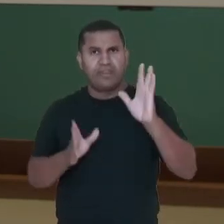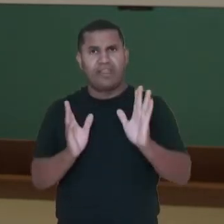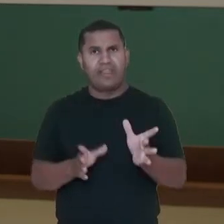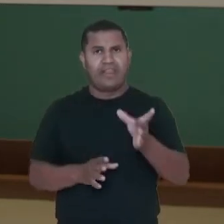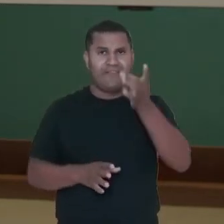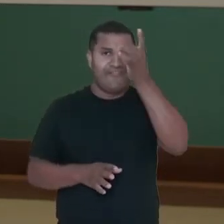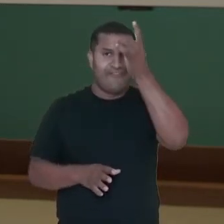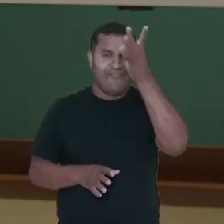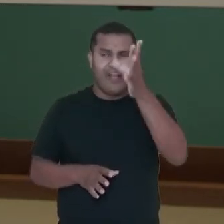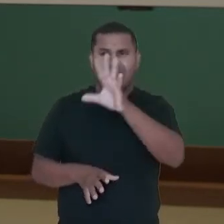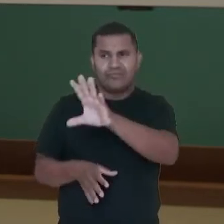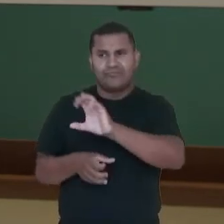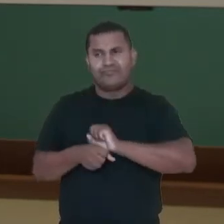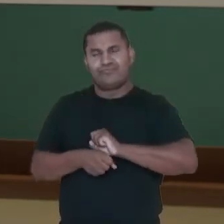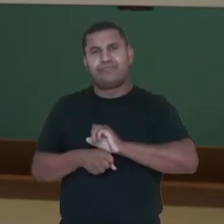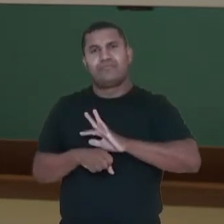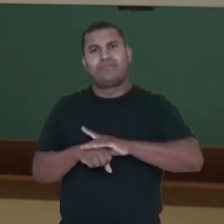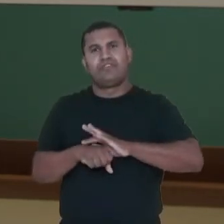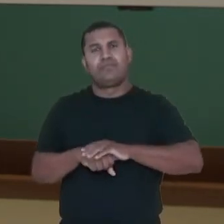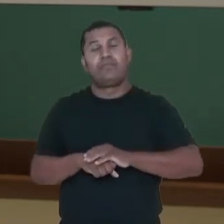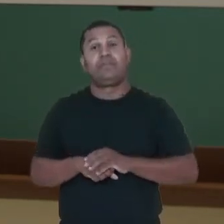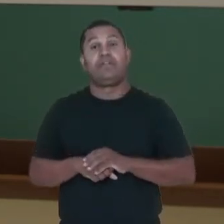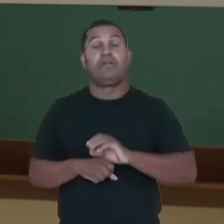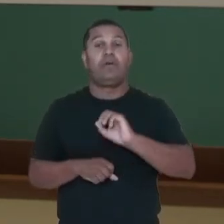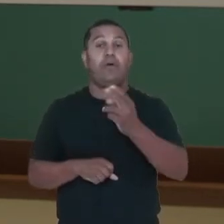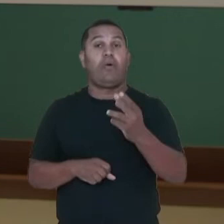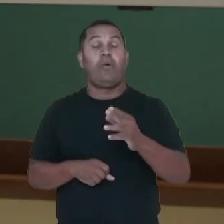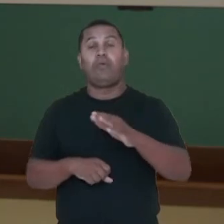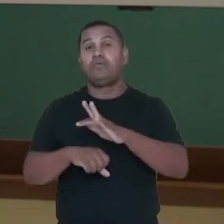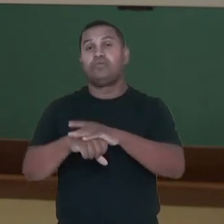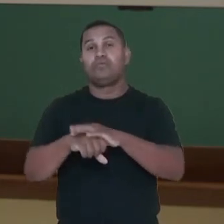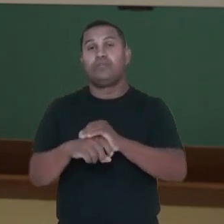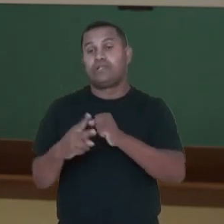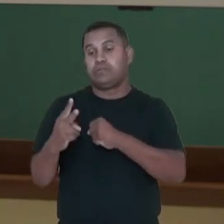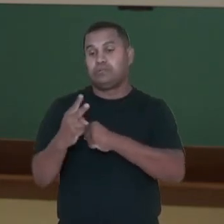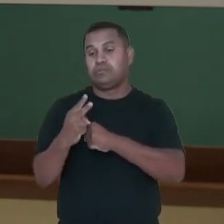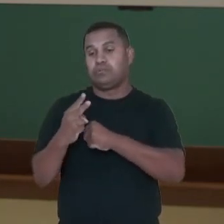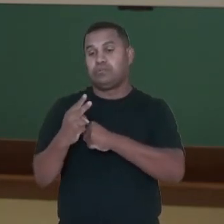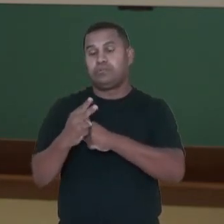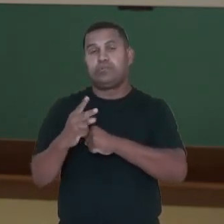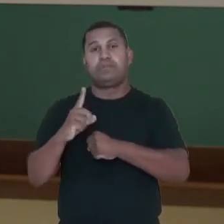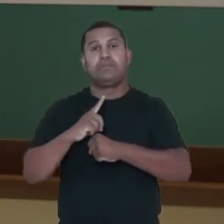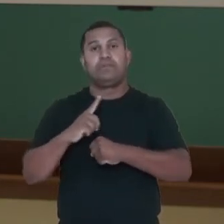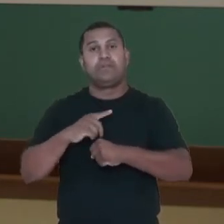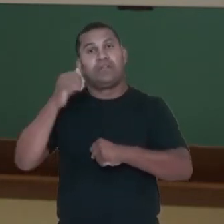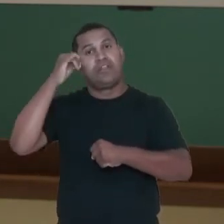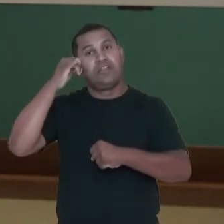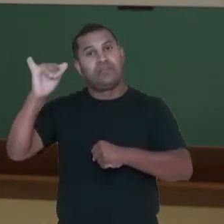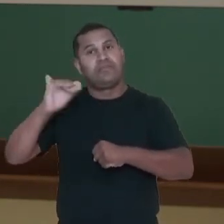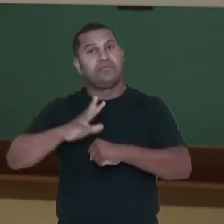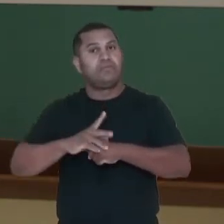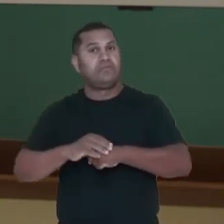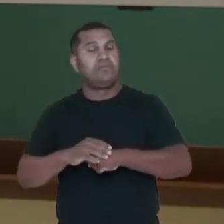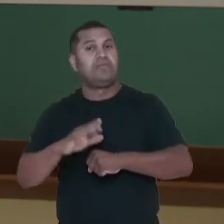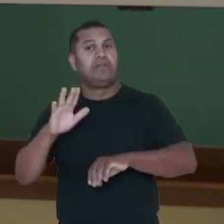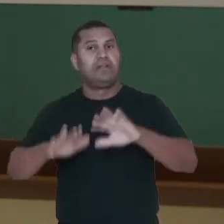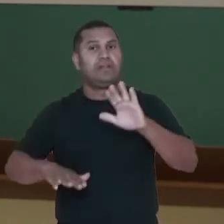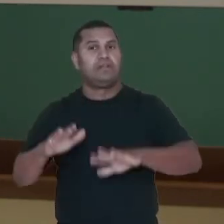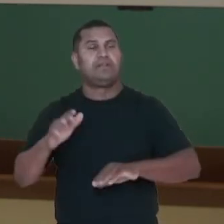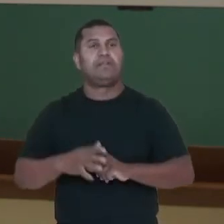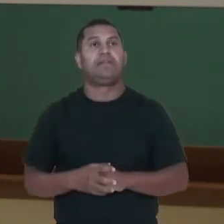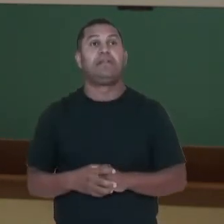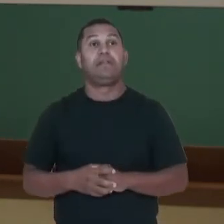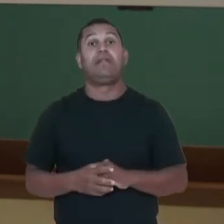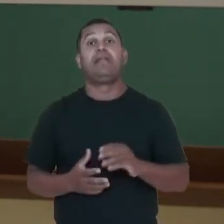comorbidades, como diabetes, obesidade, quanto pessoas que não tinham comorbidades, mas que tiveram casos graves da